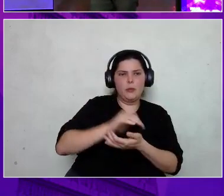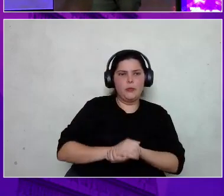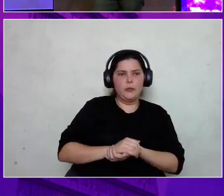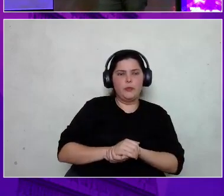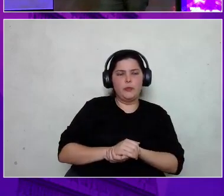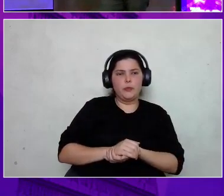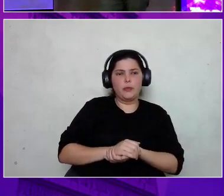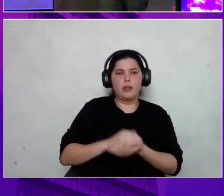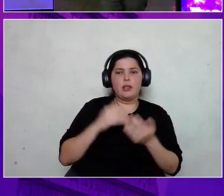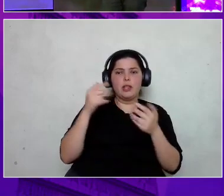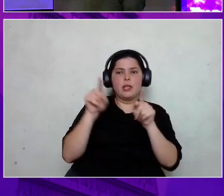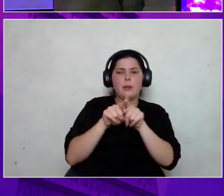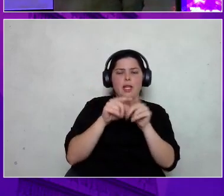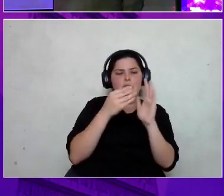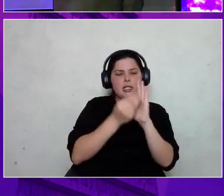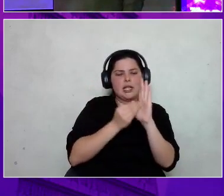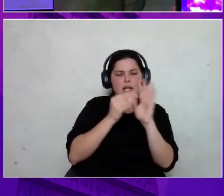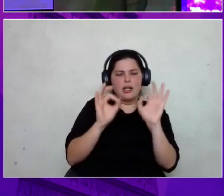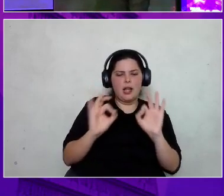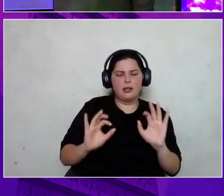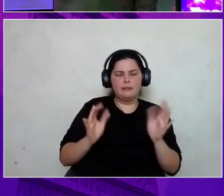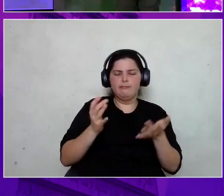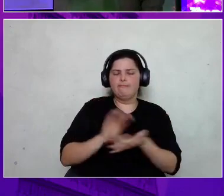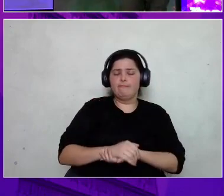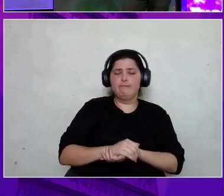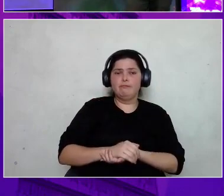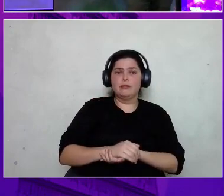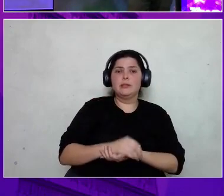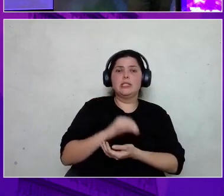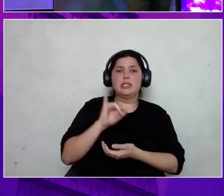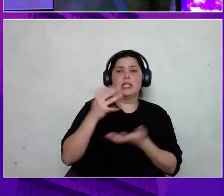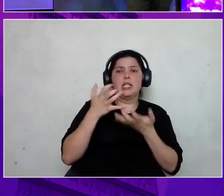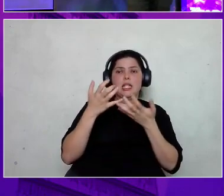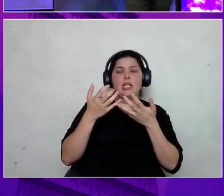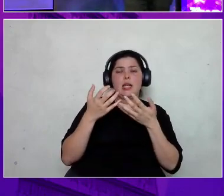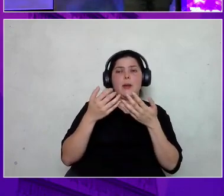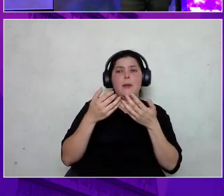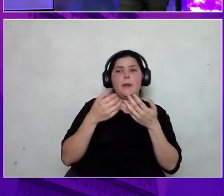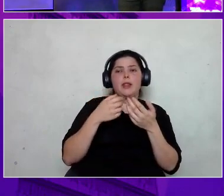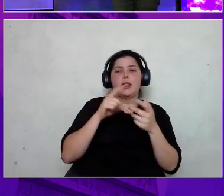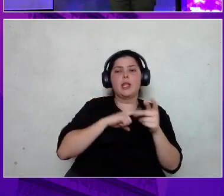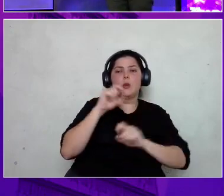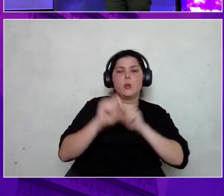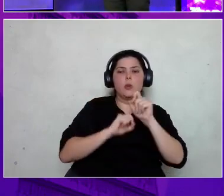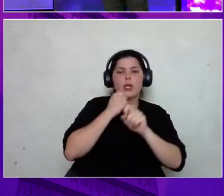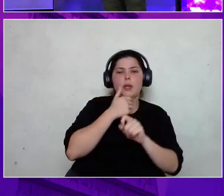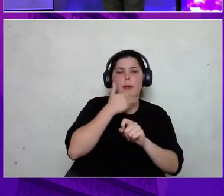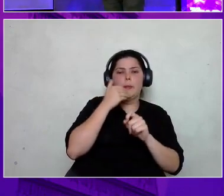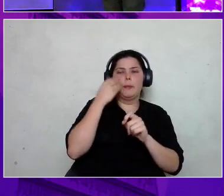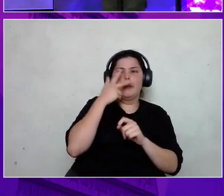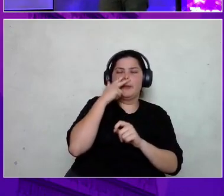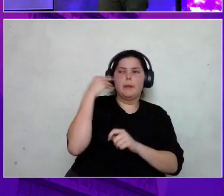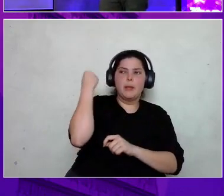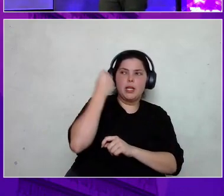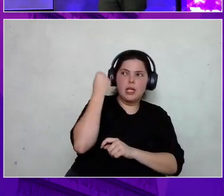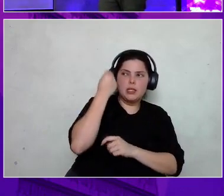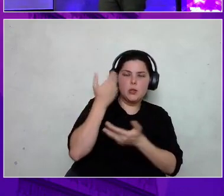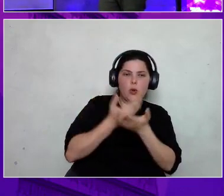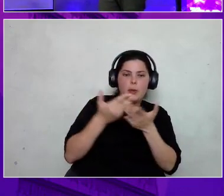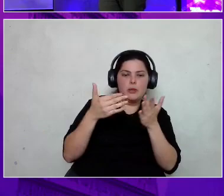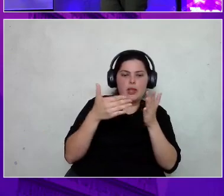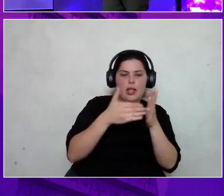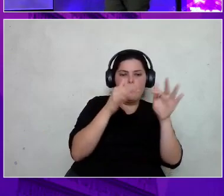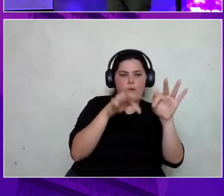design, barará, barará, mas quando deveríamos estar proporcionando a mesma experiência do início ao fim, certo?